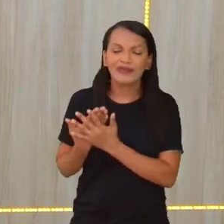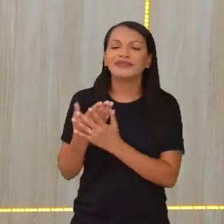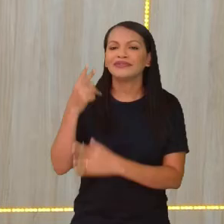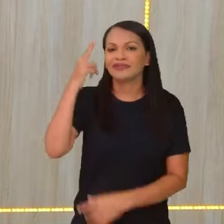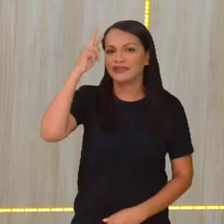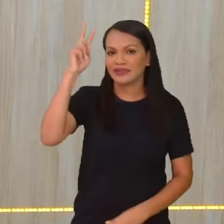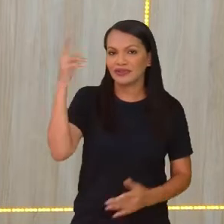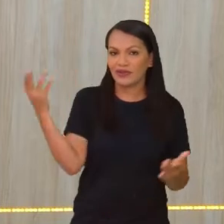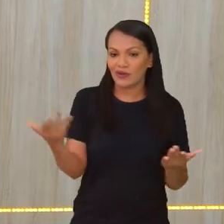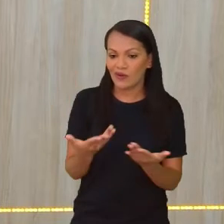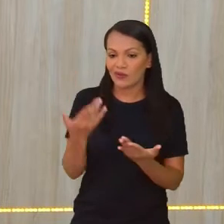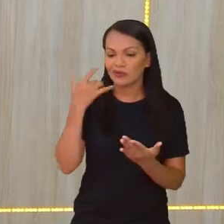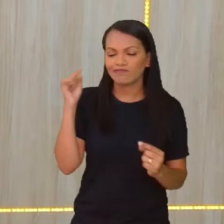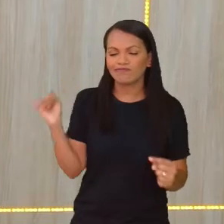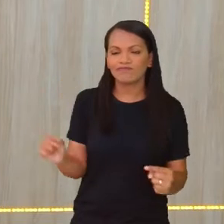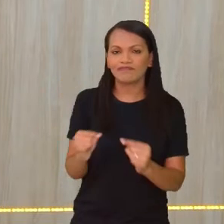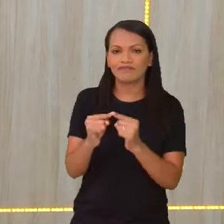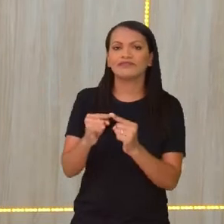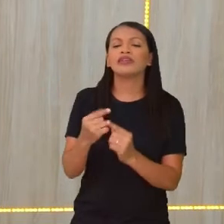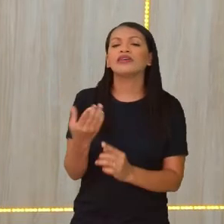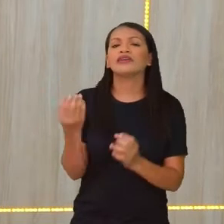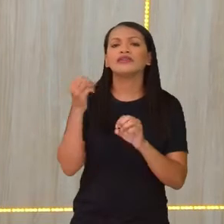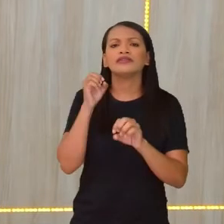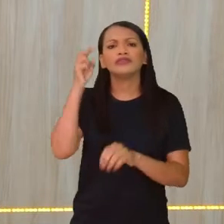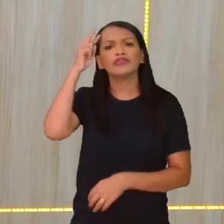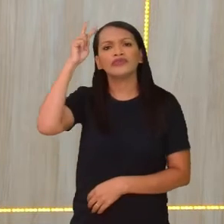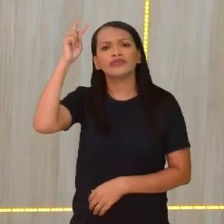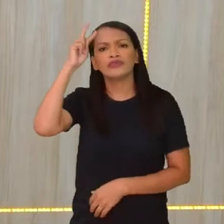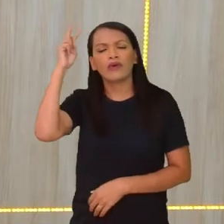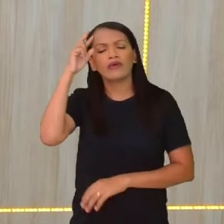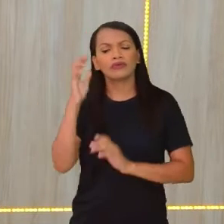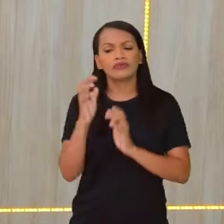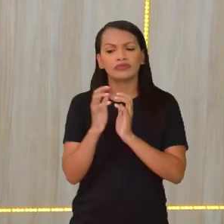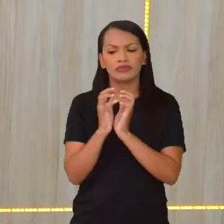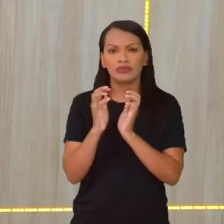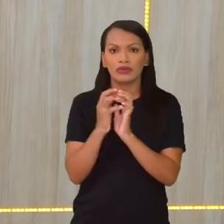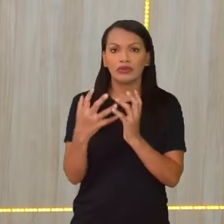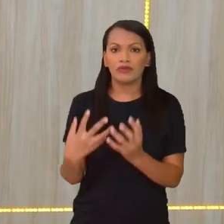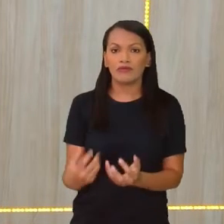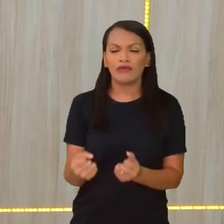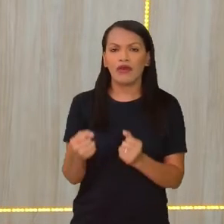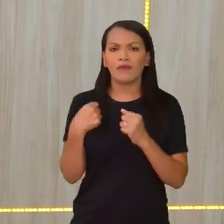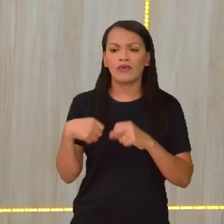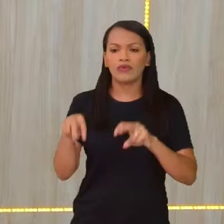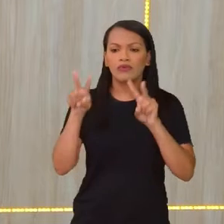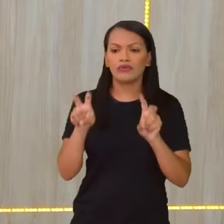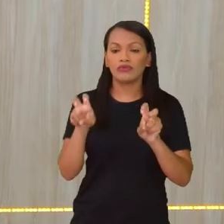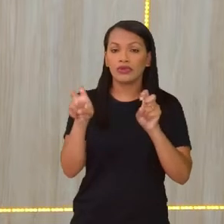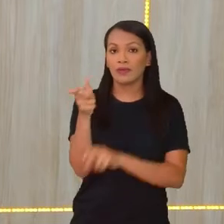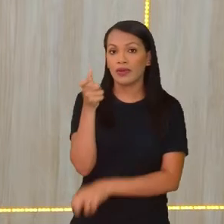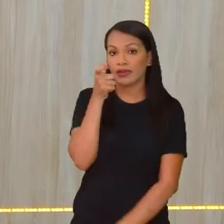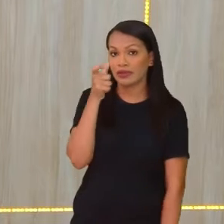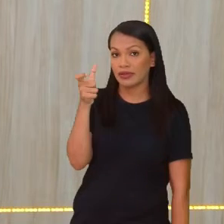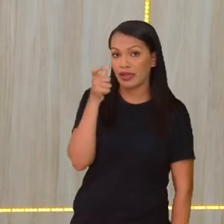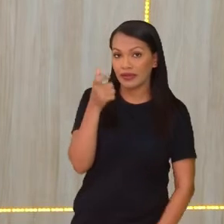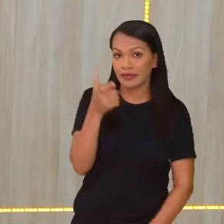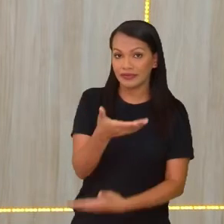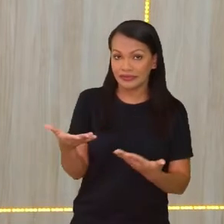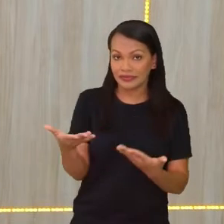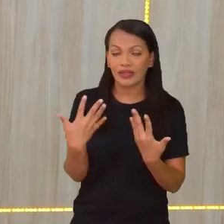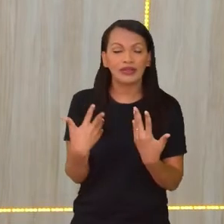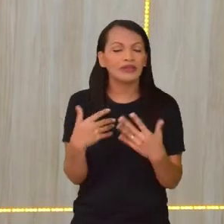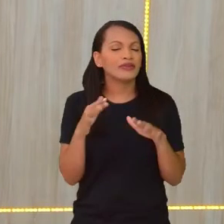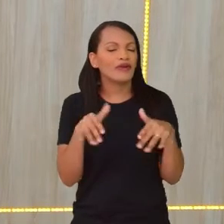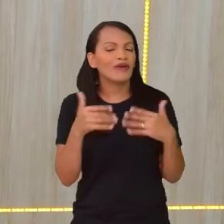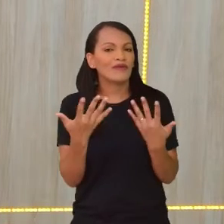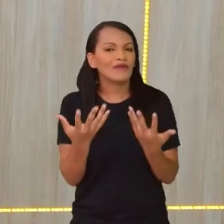história do Recife, história do Recife, onde nós vamos trabalhar uma temática bem interessante. Então nós